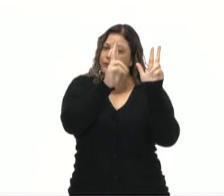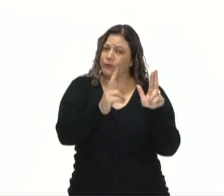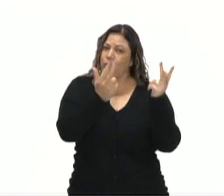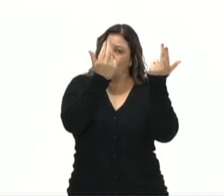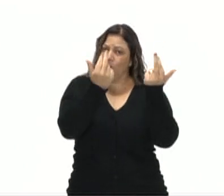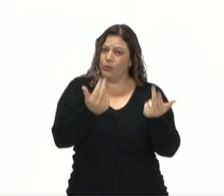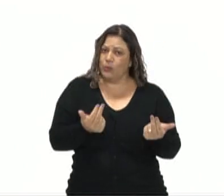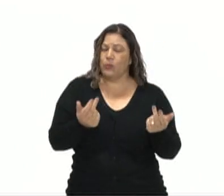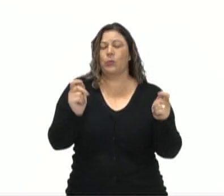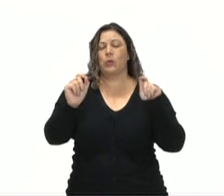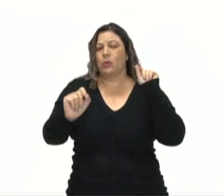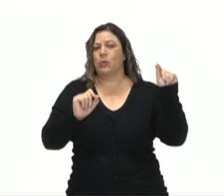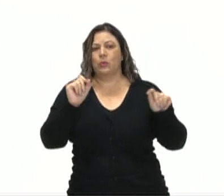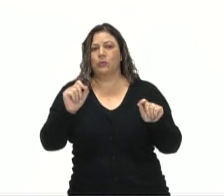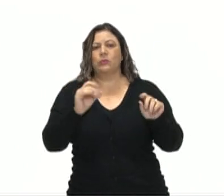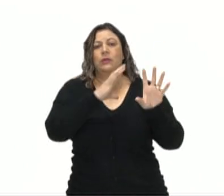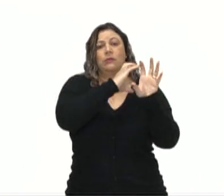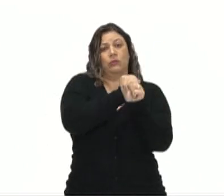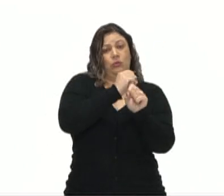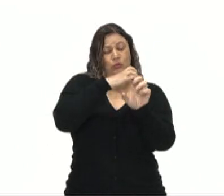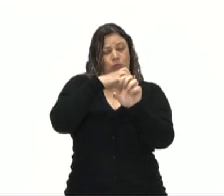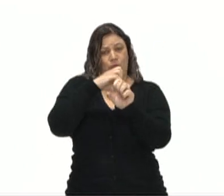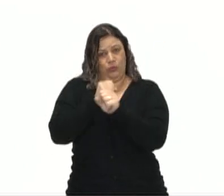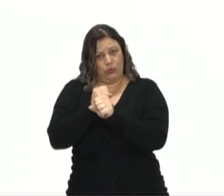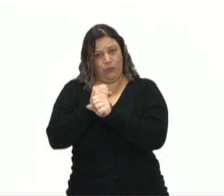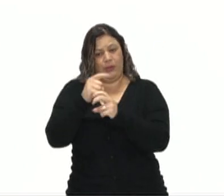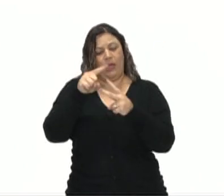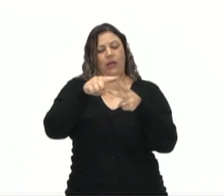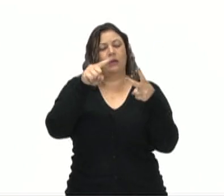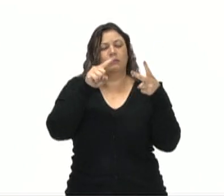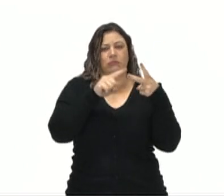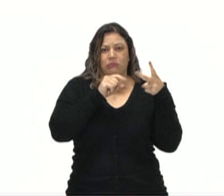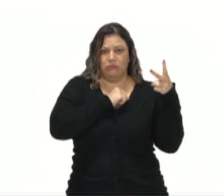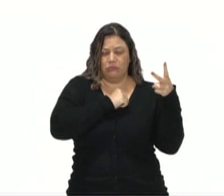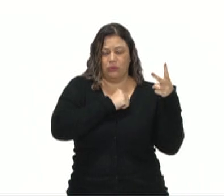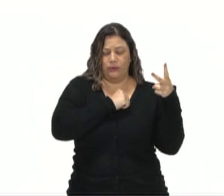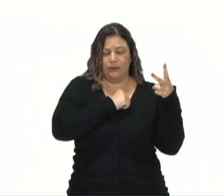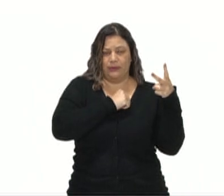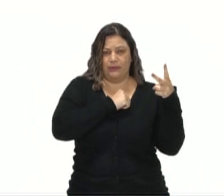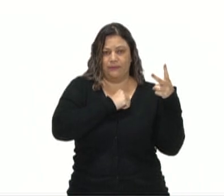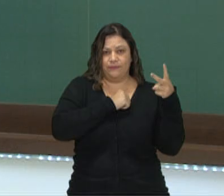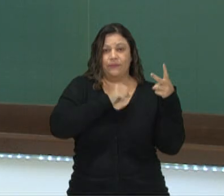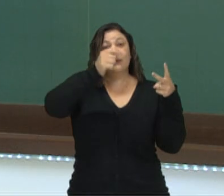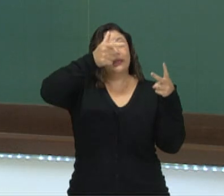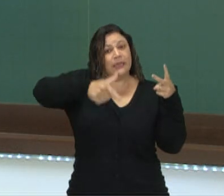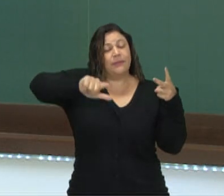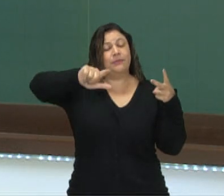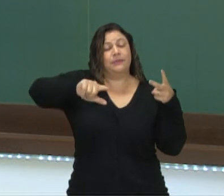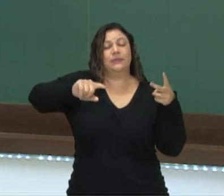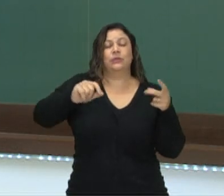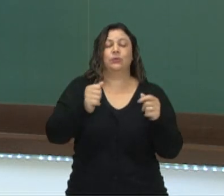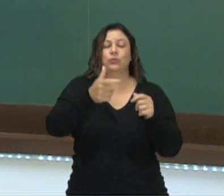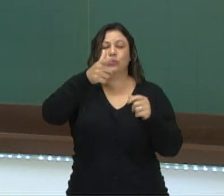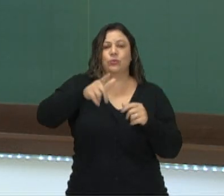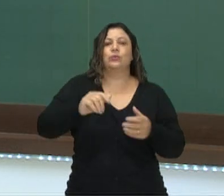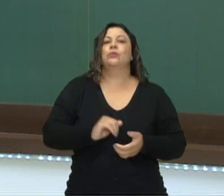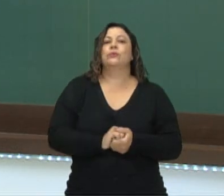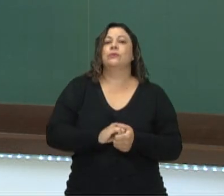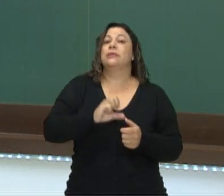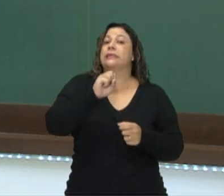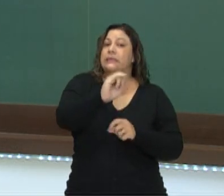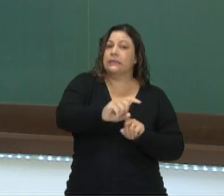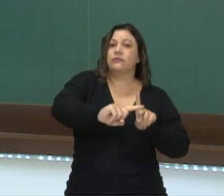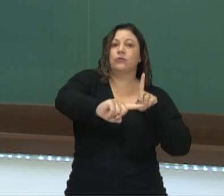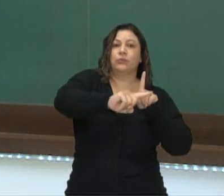eu faço? Eu vou somar os dois termos e repetir o sinal, né? Se os dois sinais forem